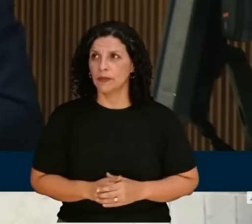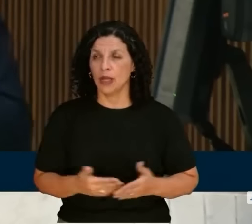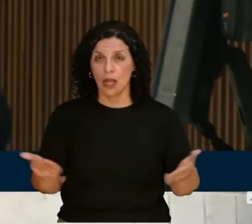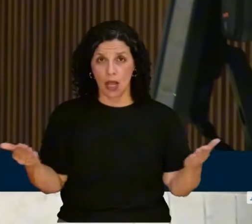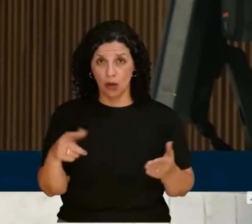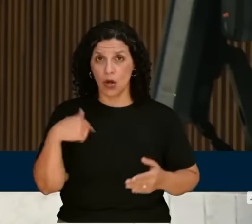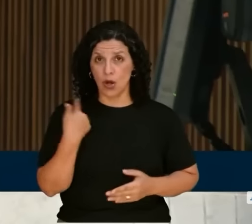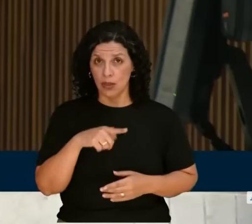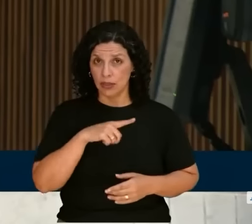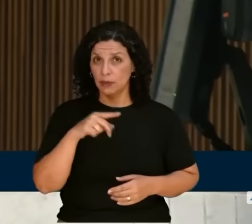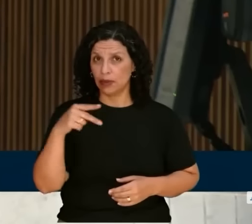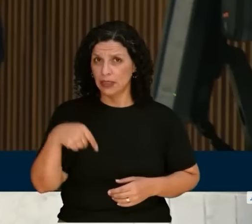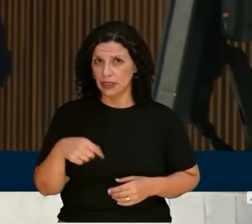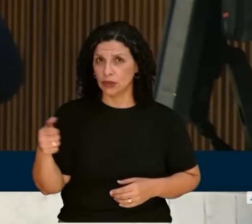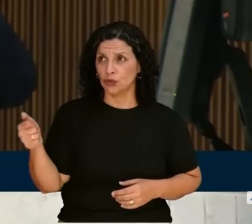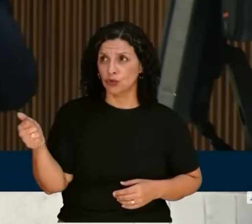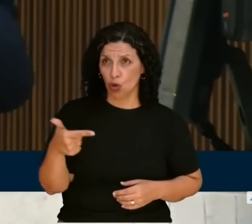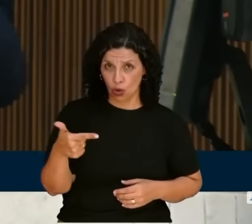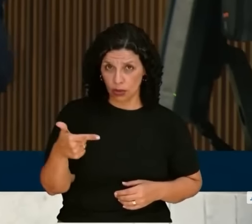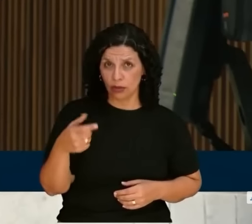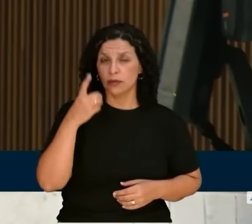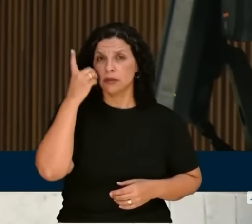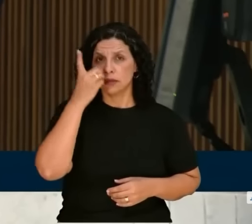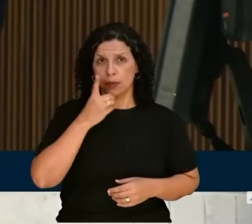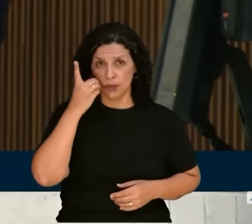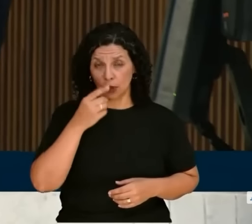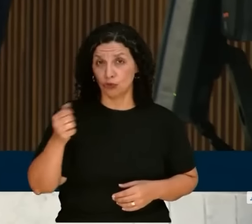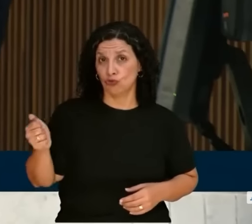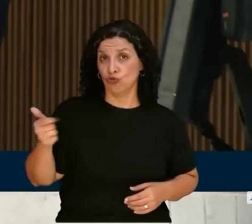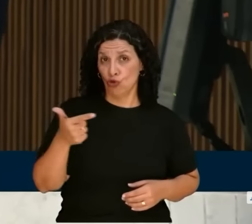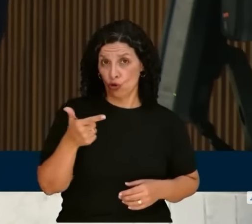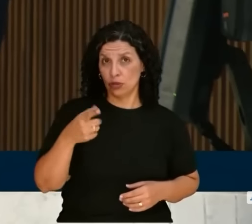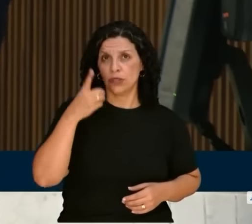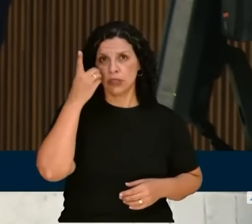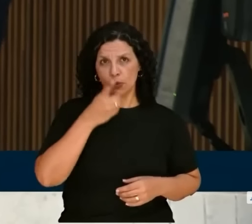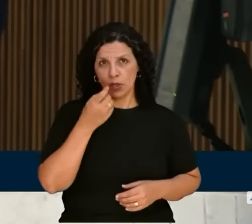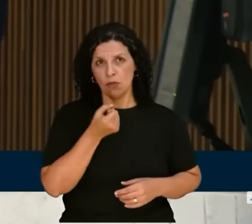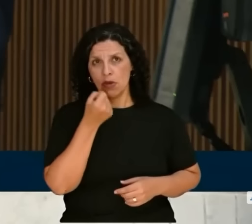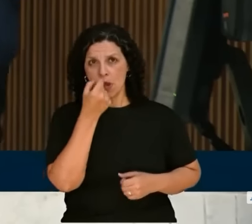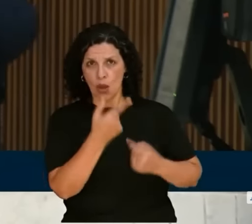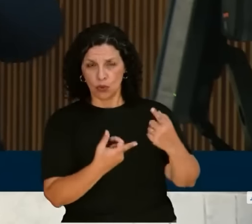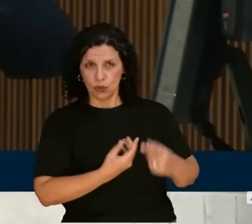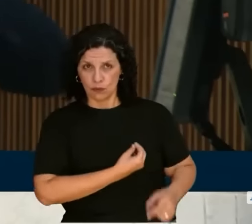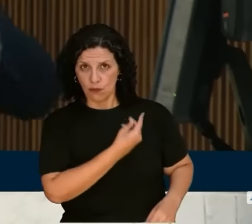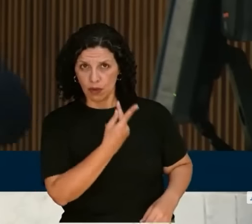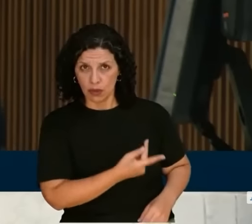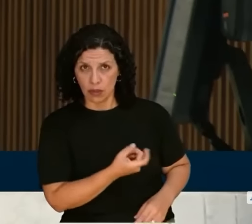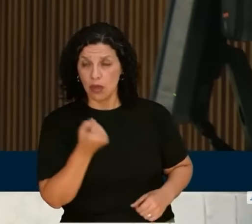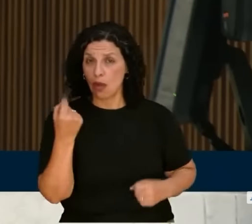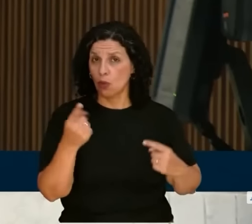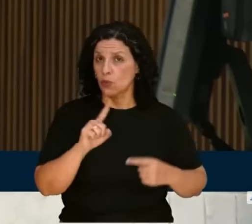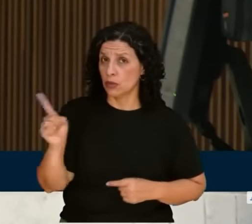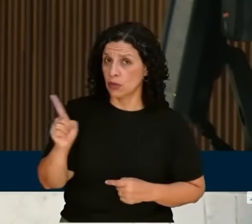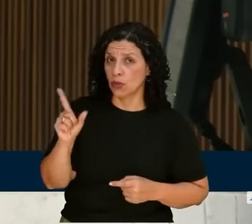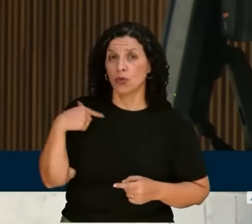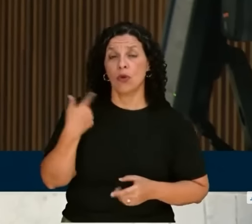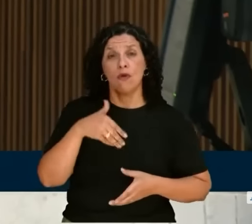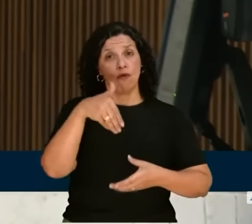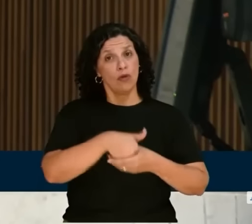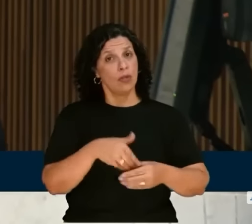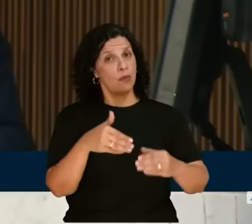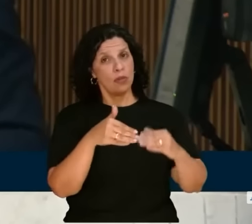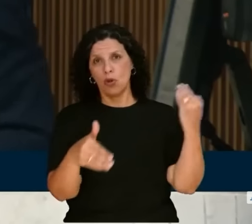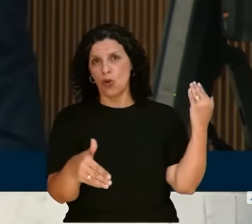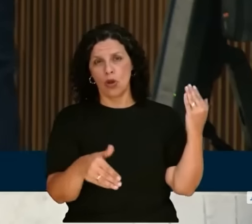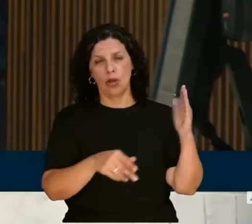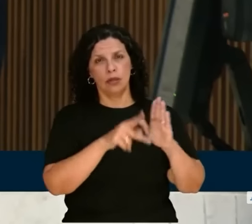E a gente tem aqui 12 deputados, 12. Alguns estão aqui, outros não, que votaram contra o pedágio